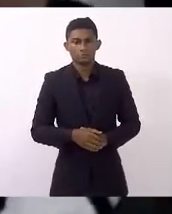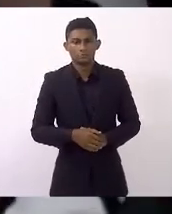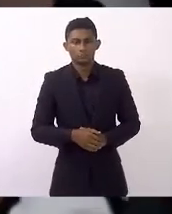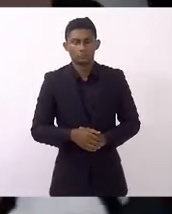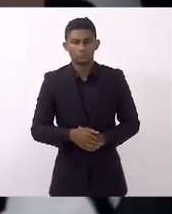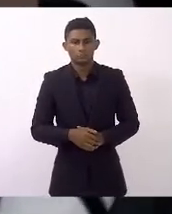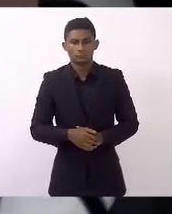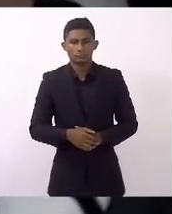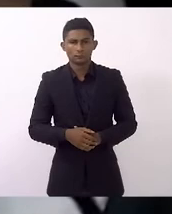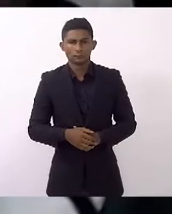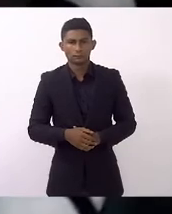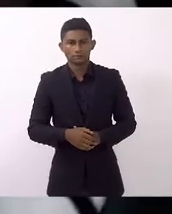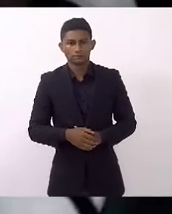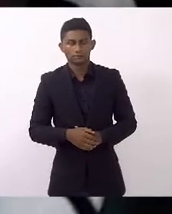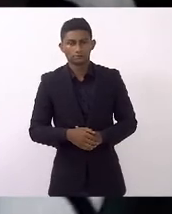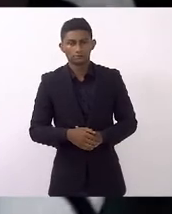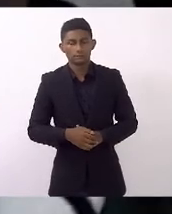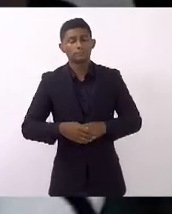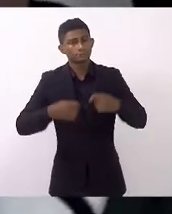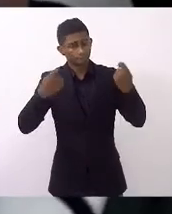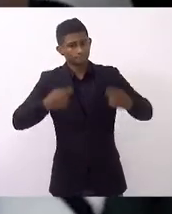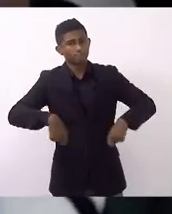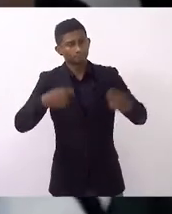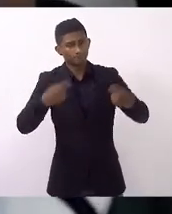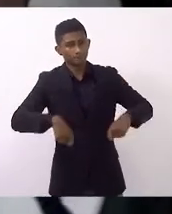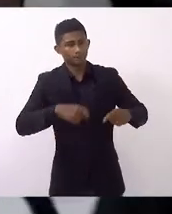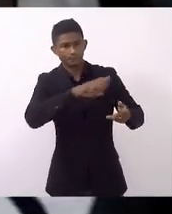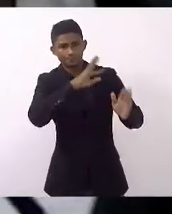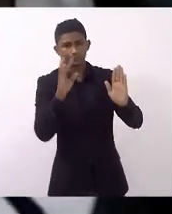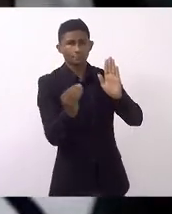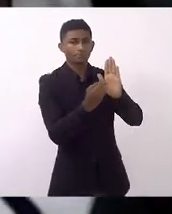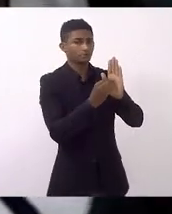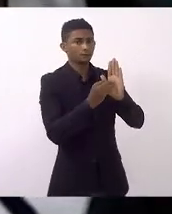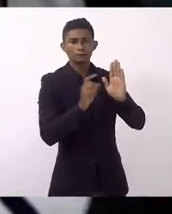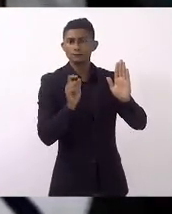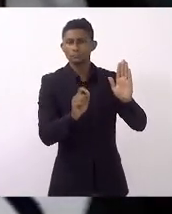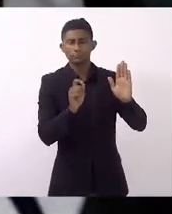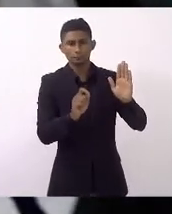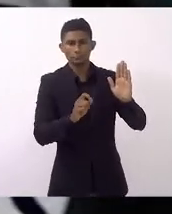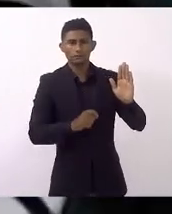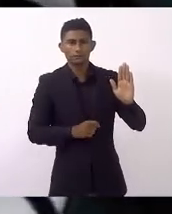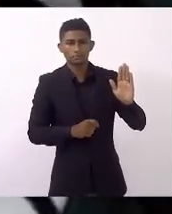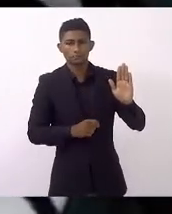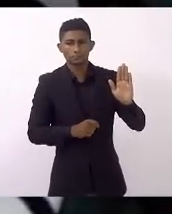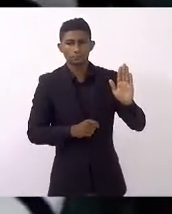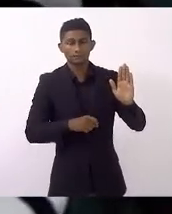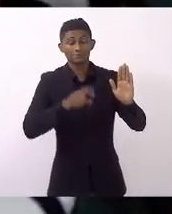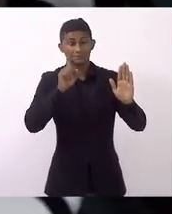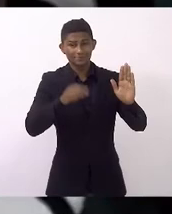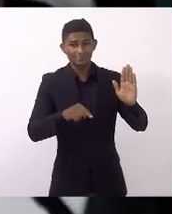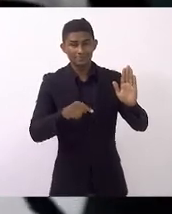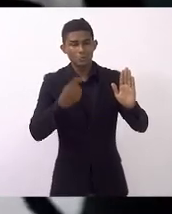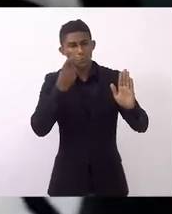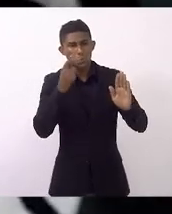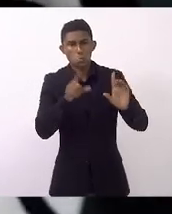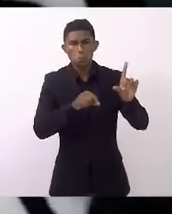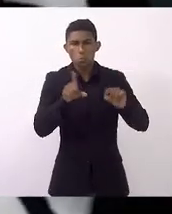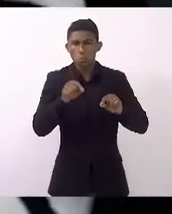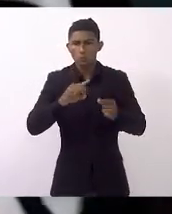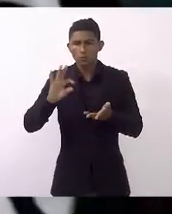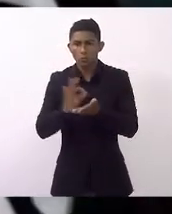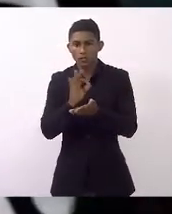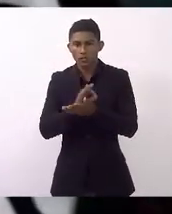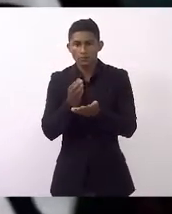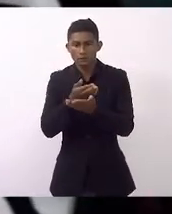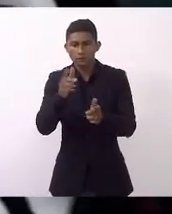conste, para que conste, né, a seletividade para a contratação de profissionais que venham